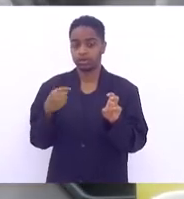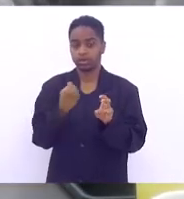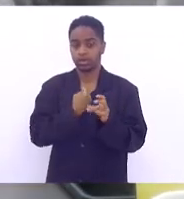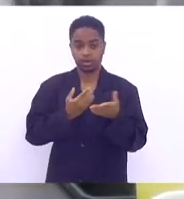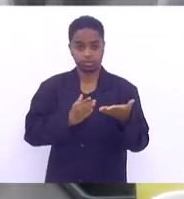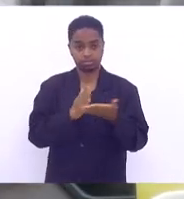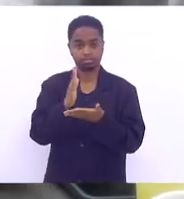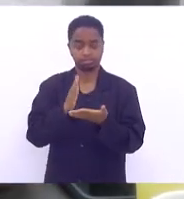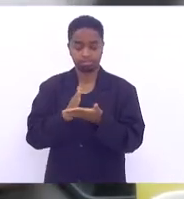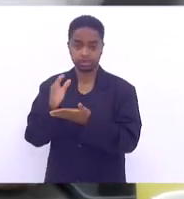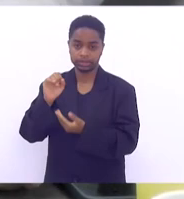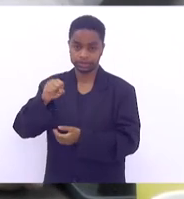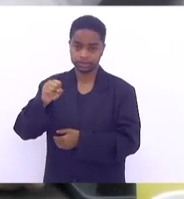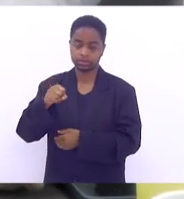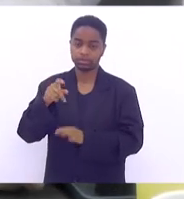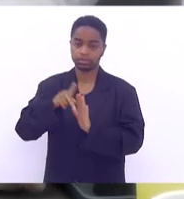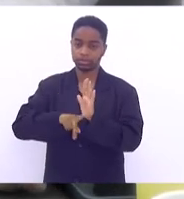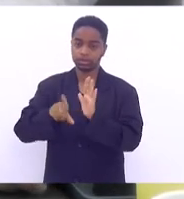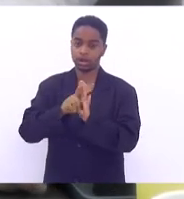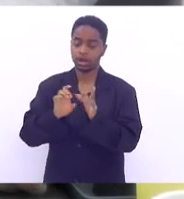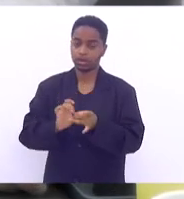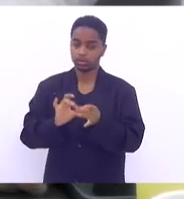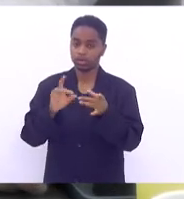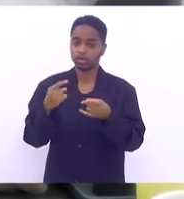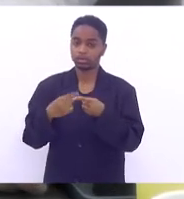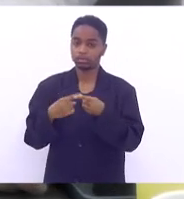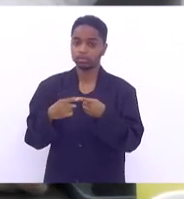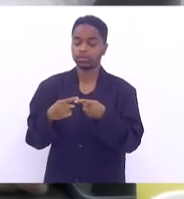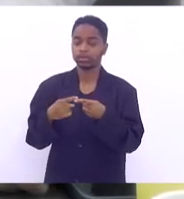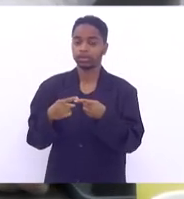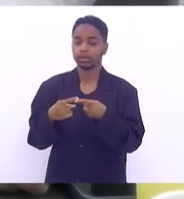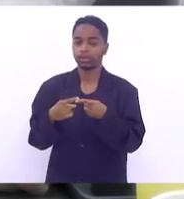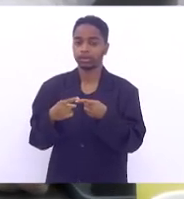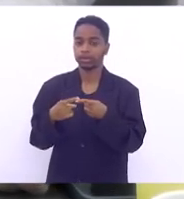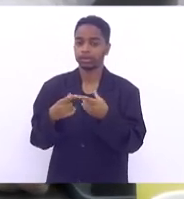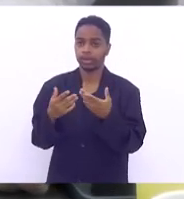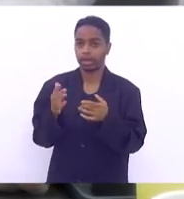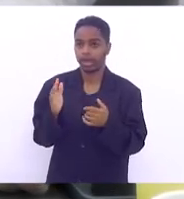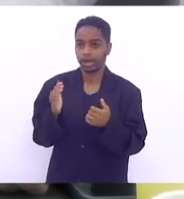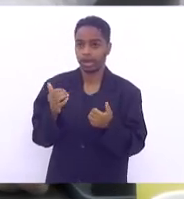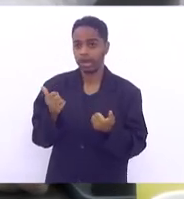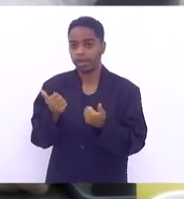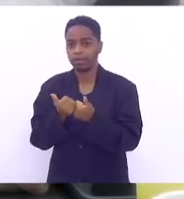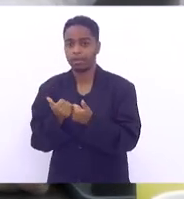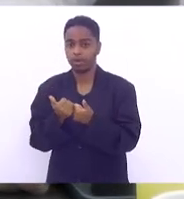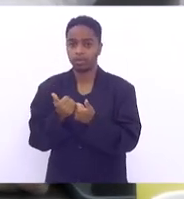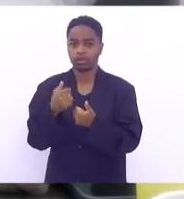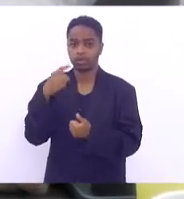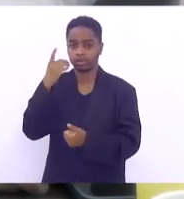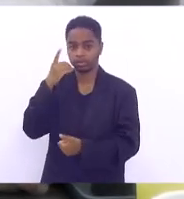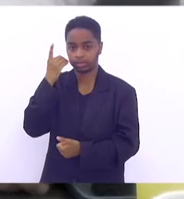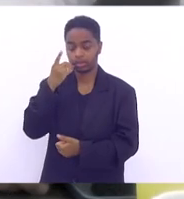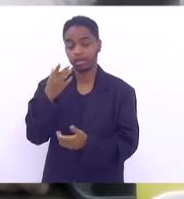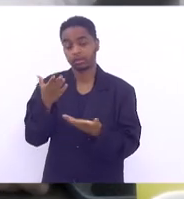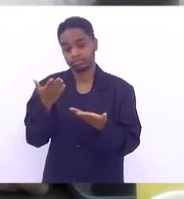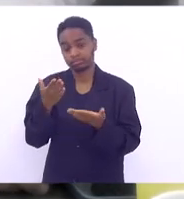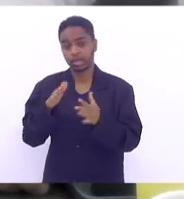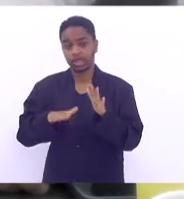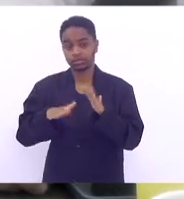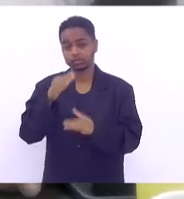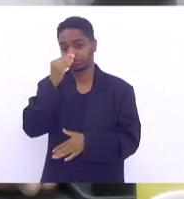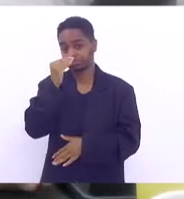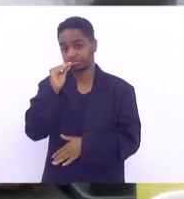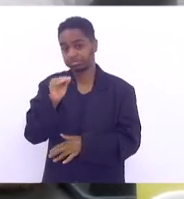projetos autorizativos para prestigiar os colegas, né? Muitas vezes vencendo essas questões